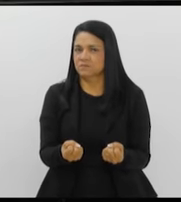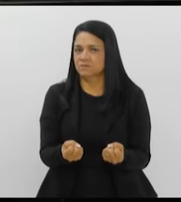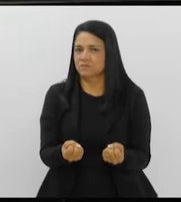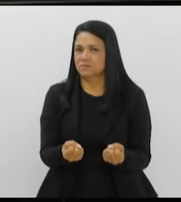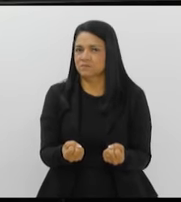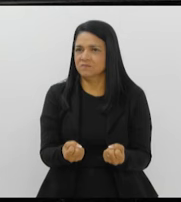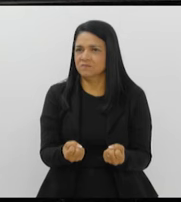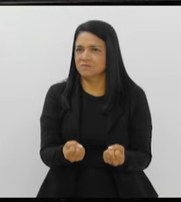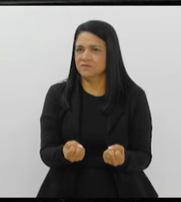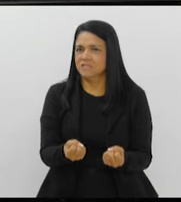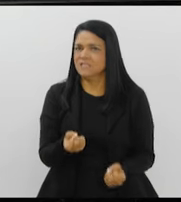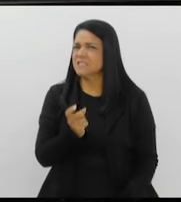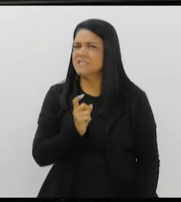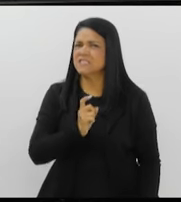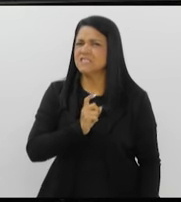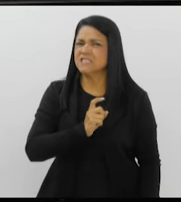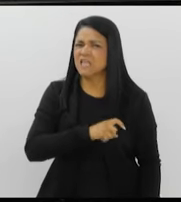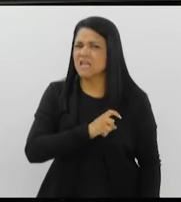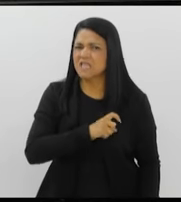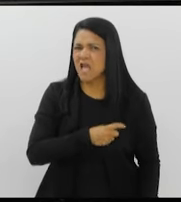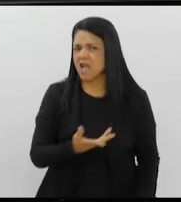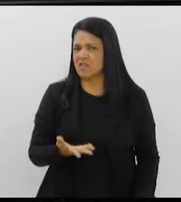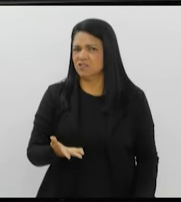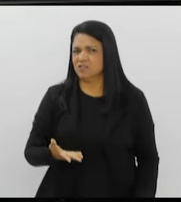Isso é canalice.